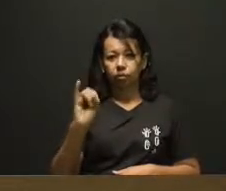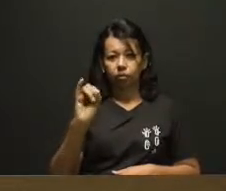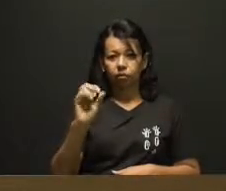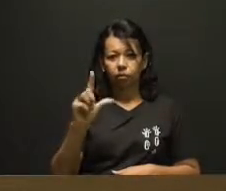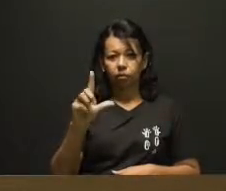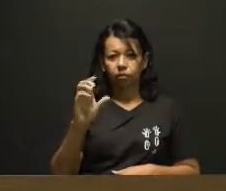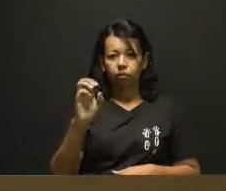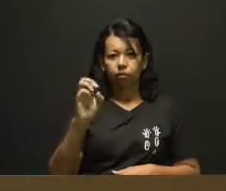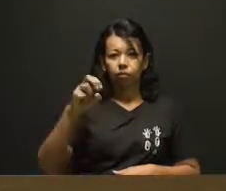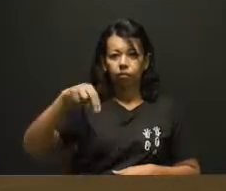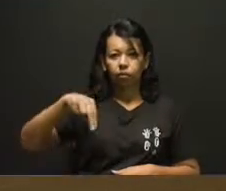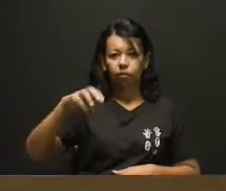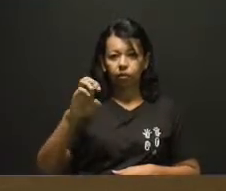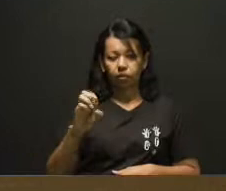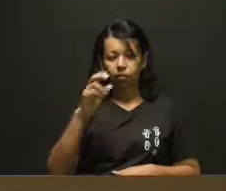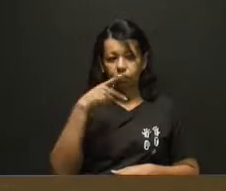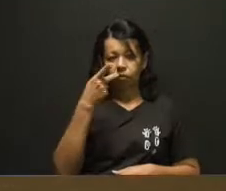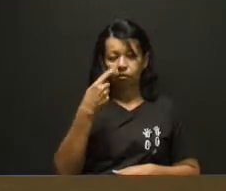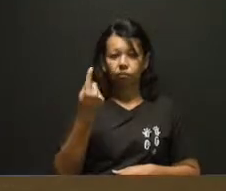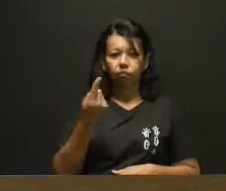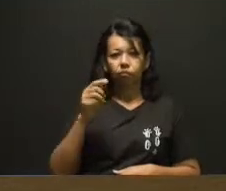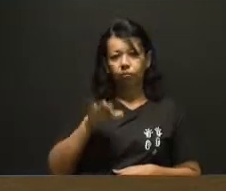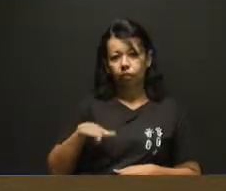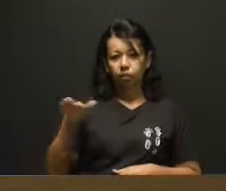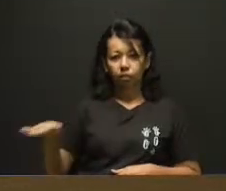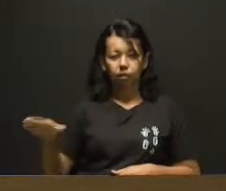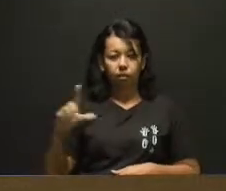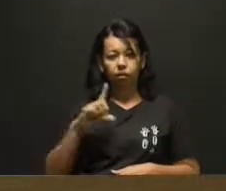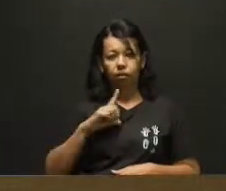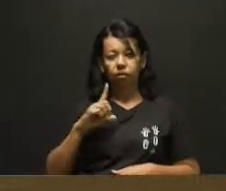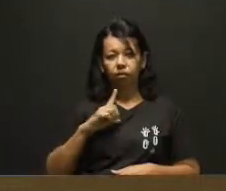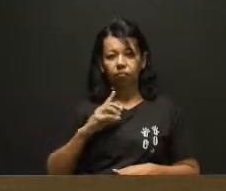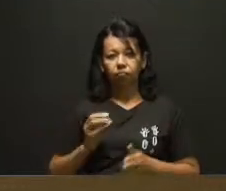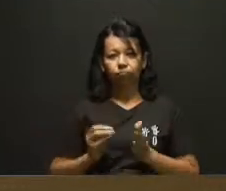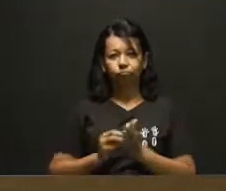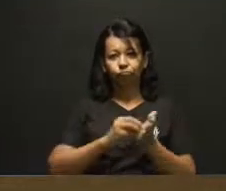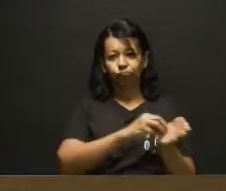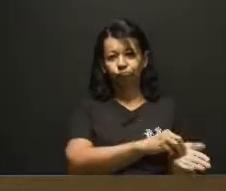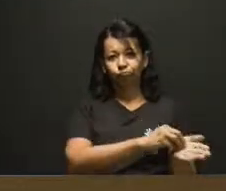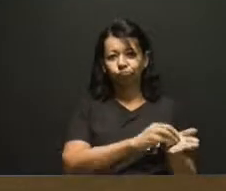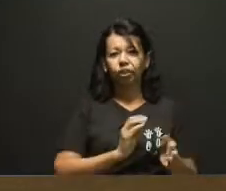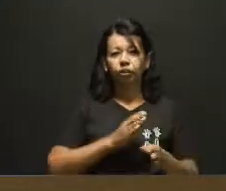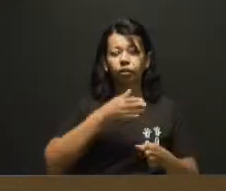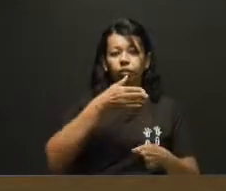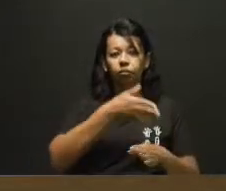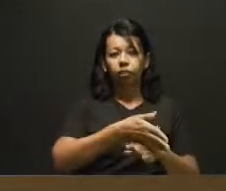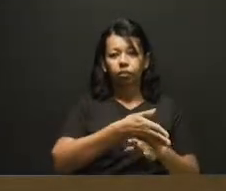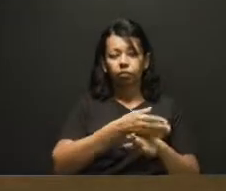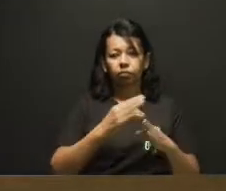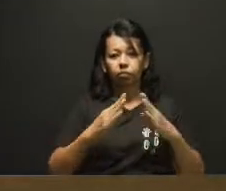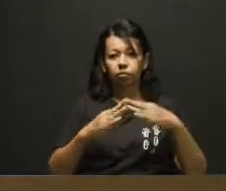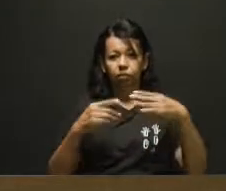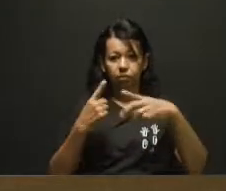de uma criança que teve uma restrição dentro da escola e